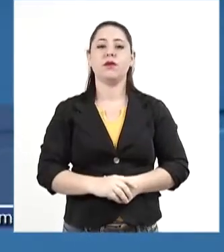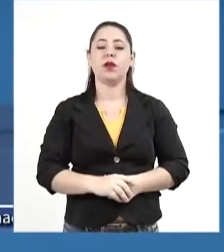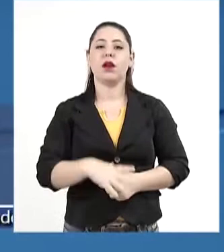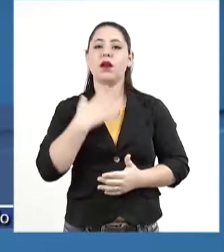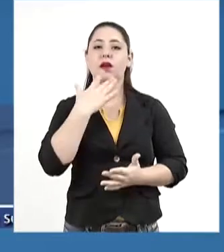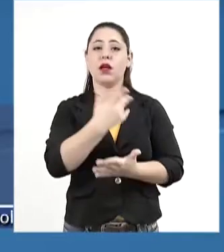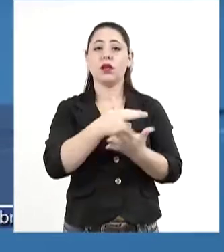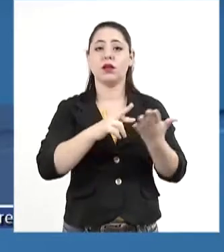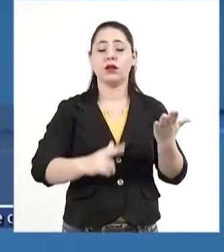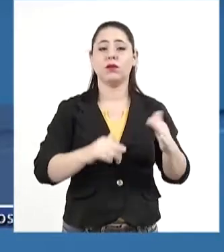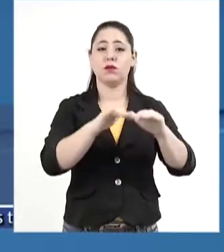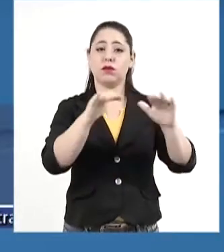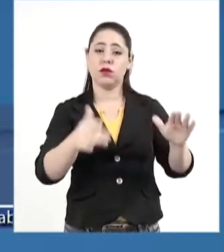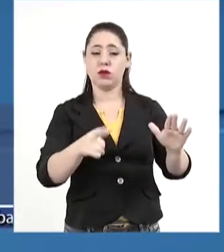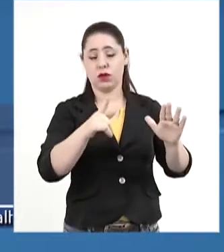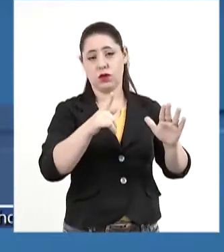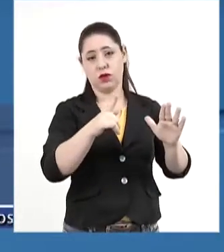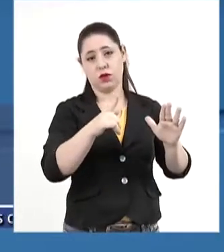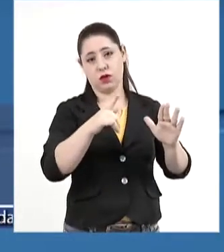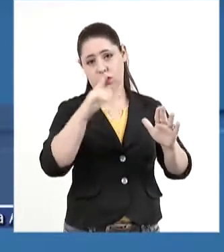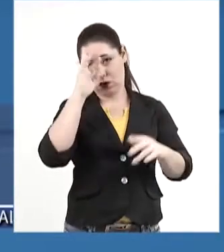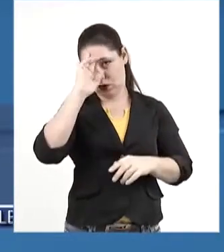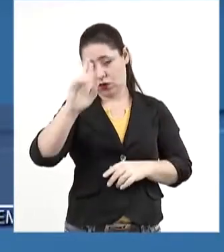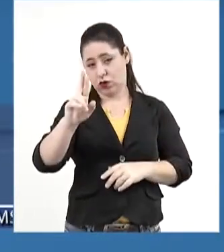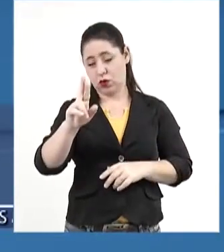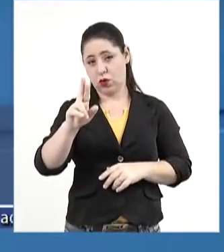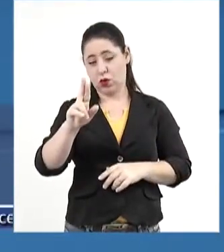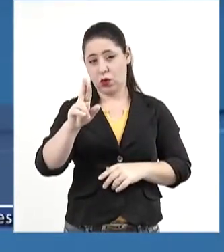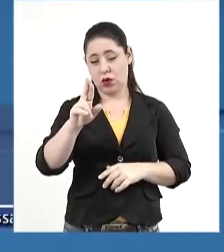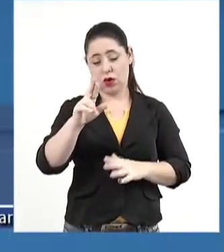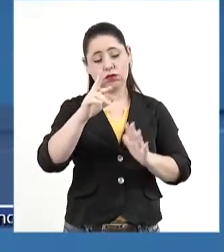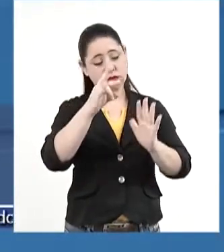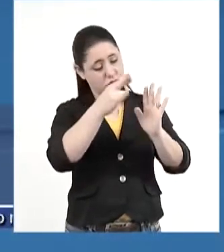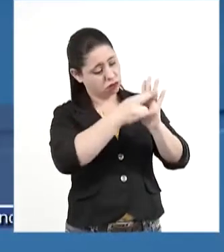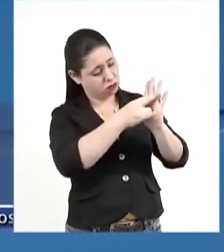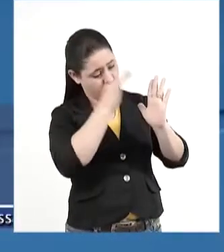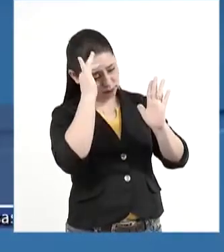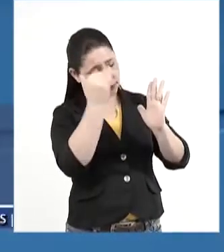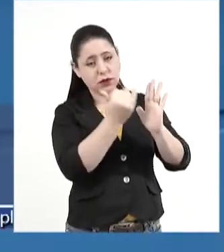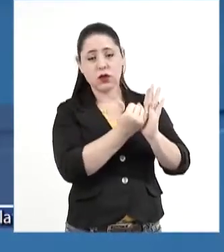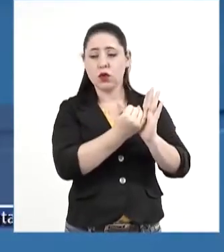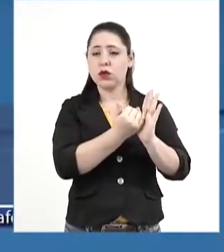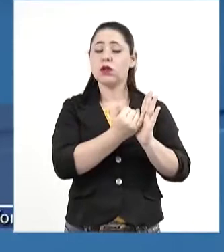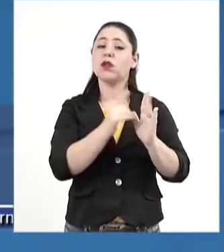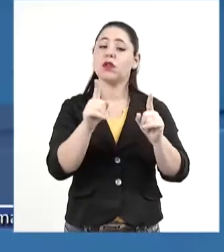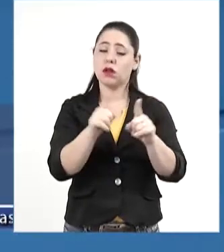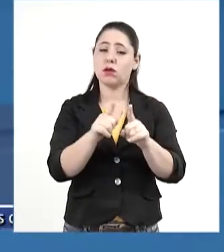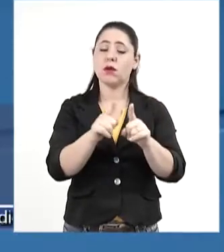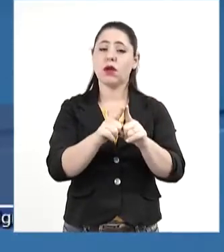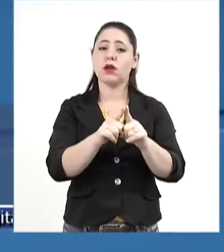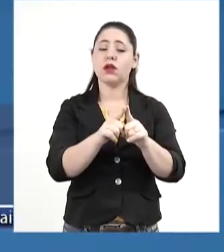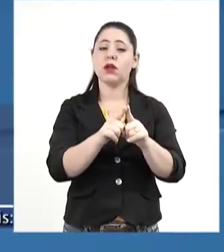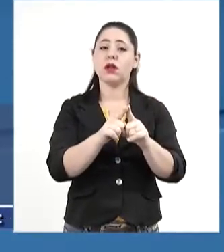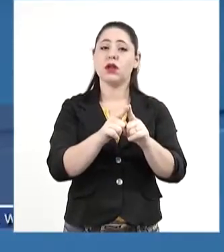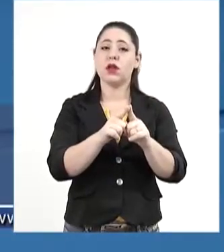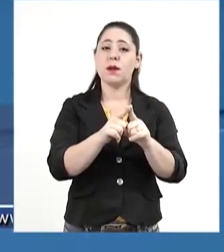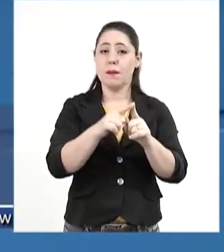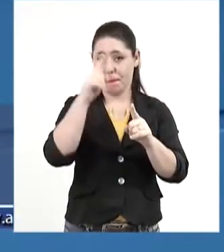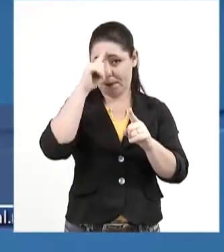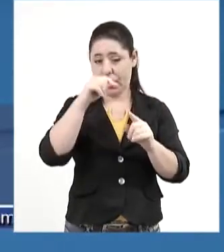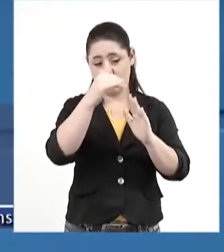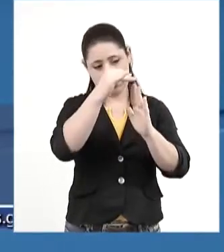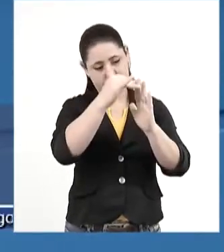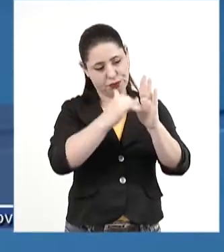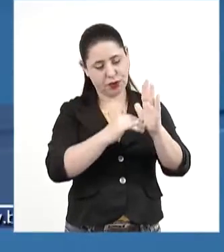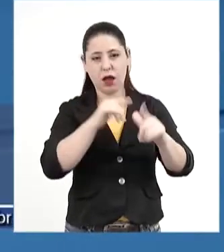requerimento encaminhado à mesa diretora, observados os termos regimentais, ouvido o lei no plenário, para que seja encaminhado expediente